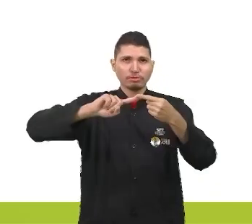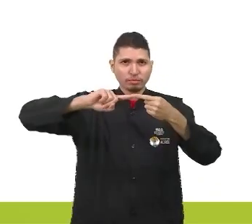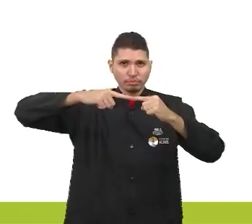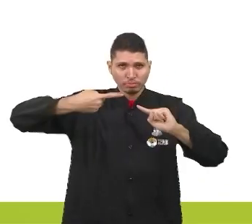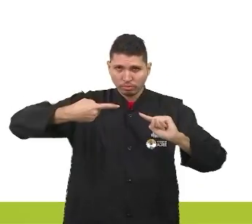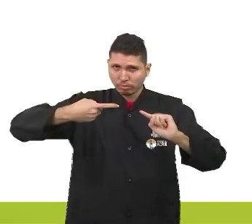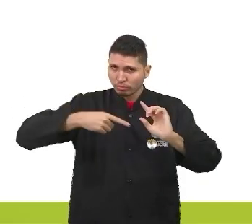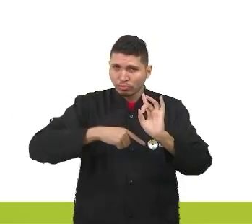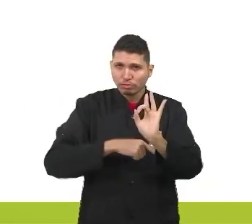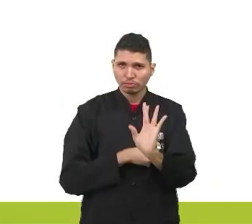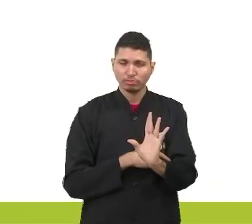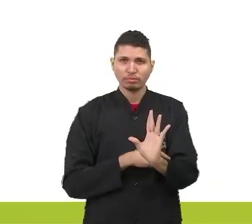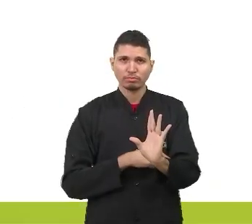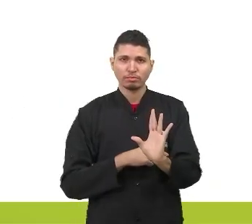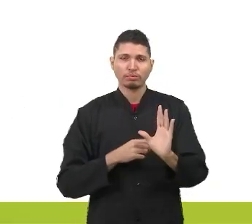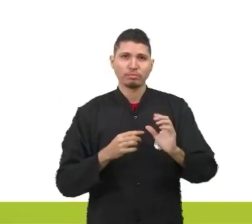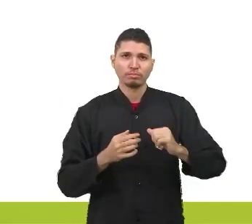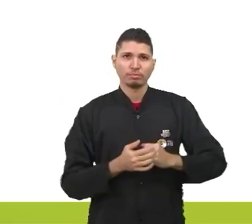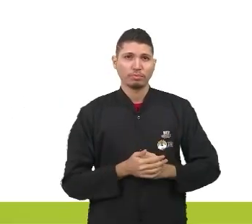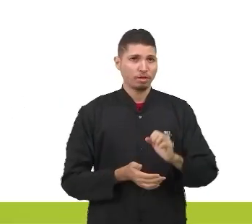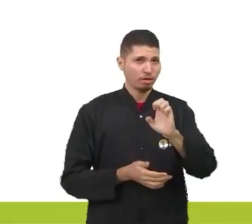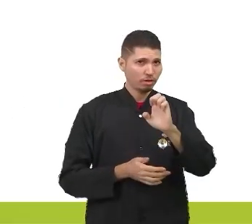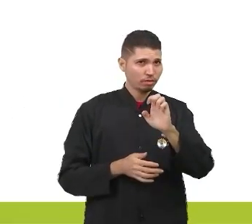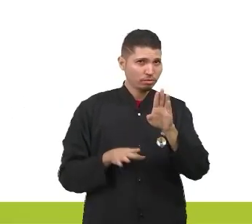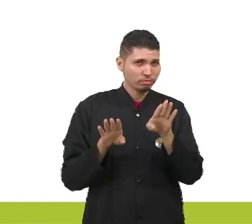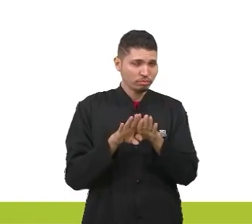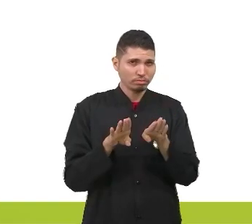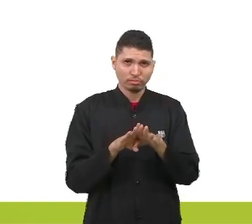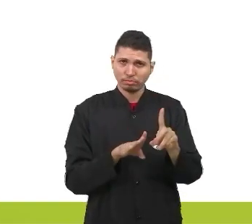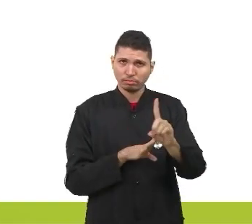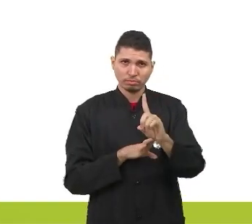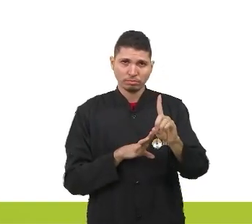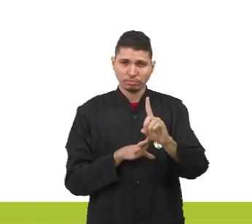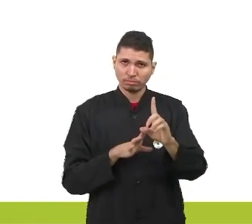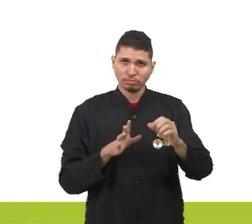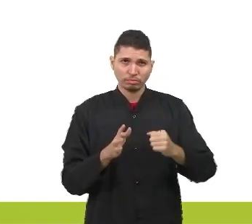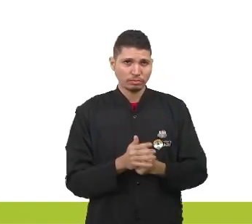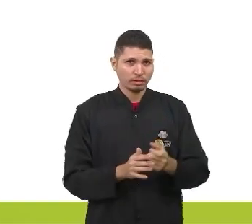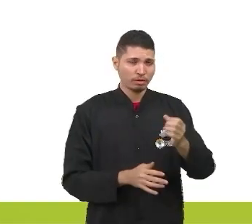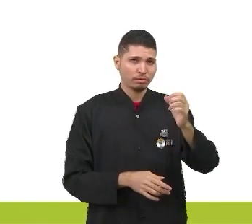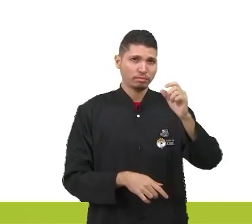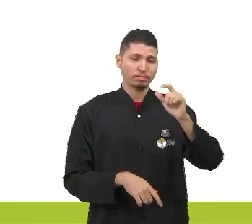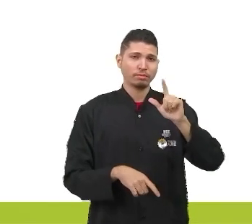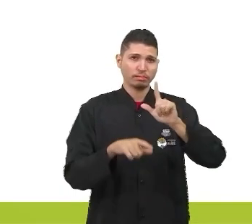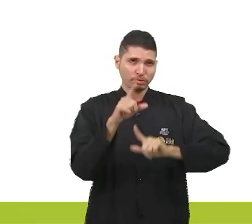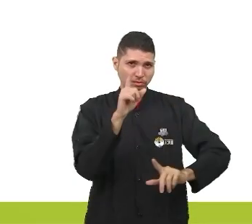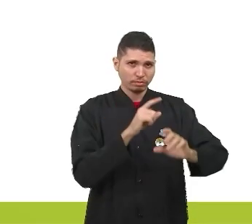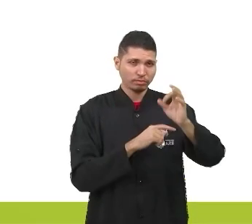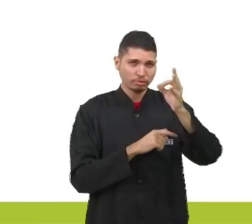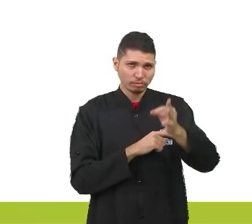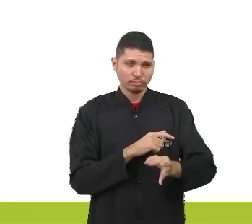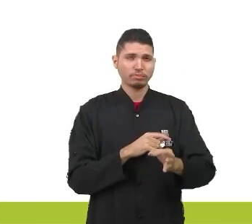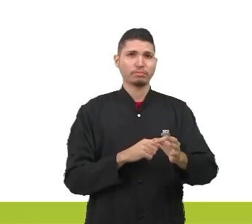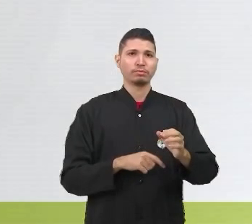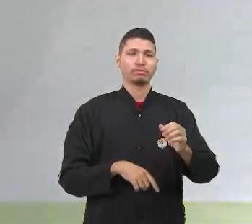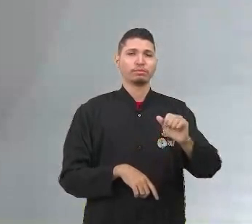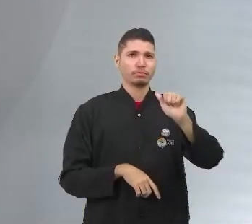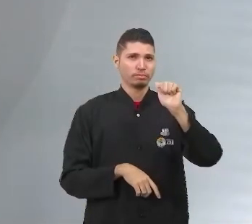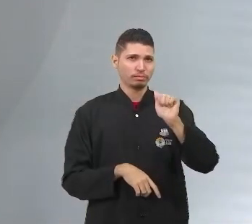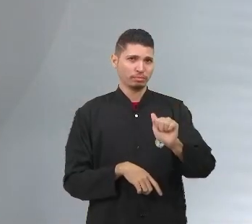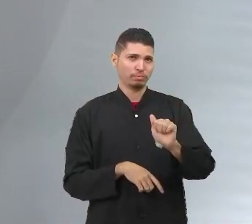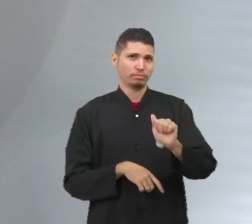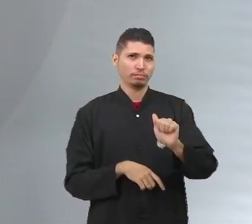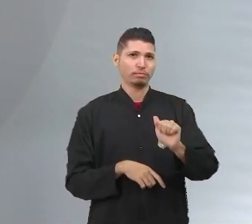bases presentes em um organismo. Também não, isso aí é muito amplo. Resposta correta, então, a letra A.